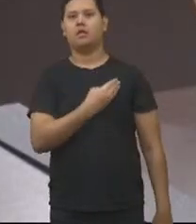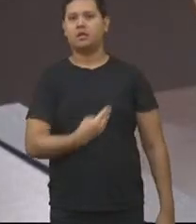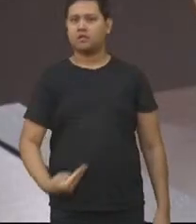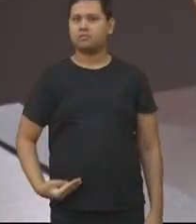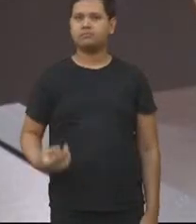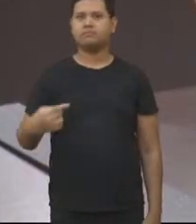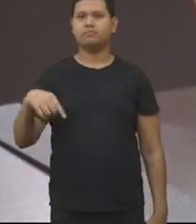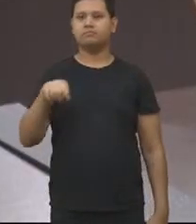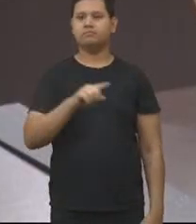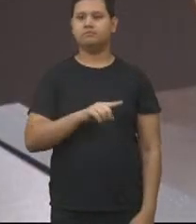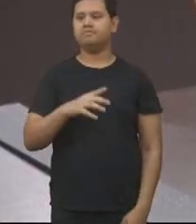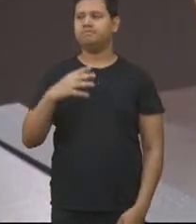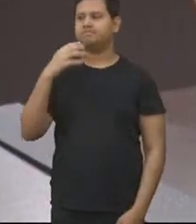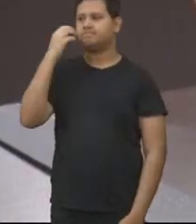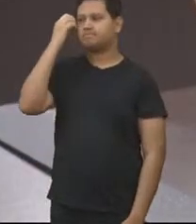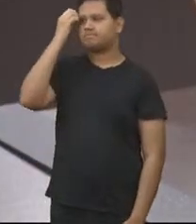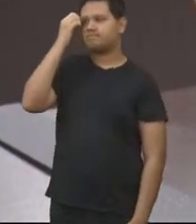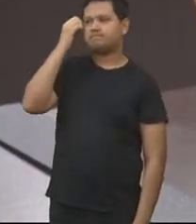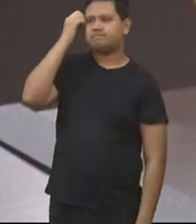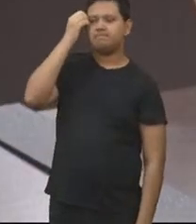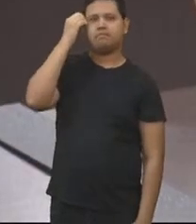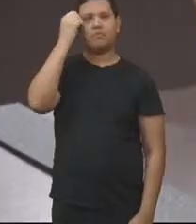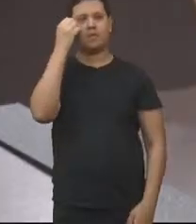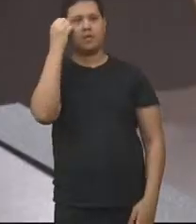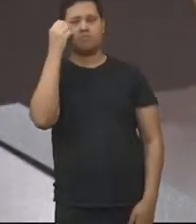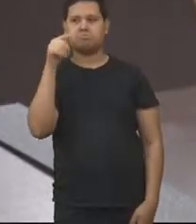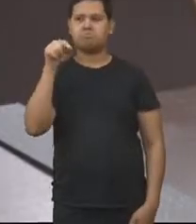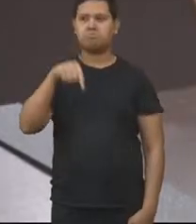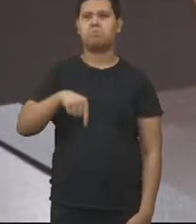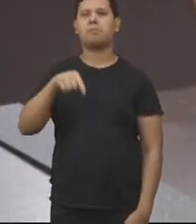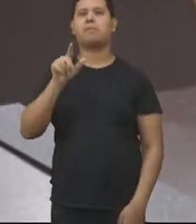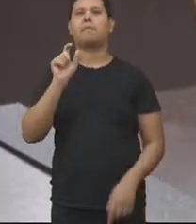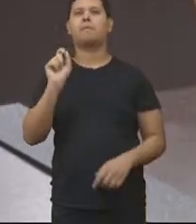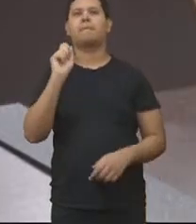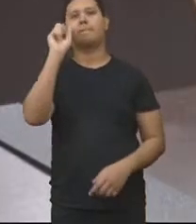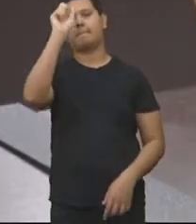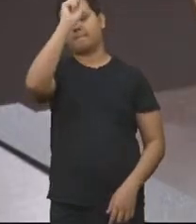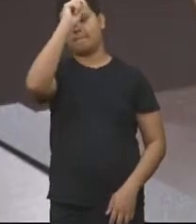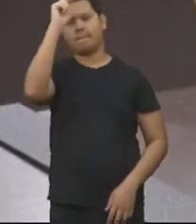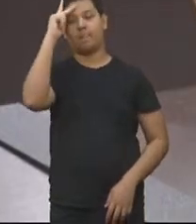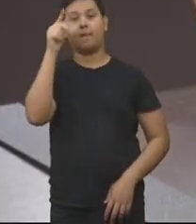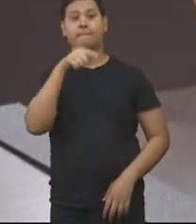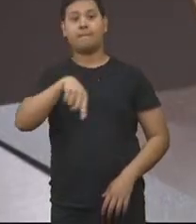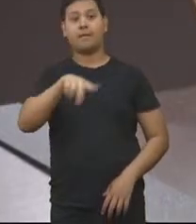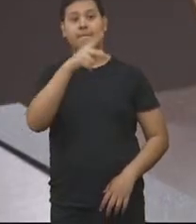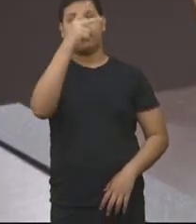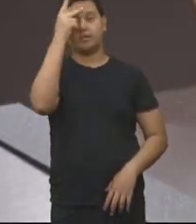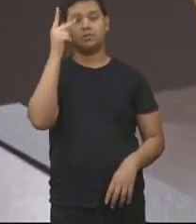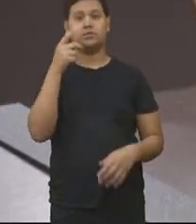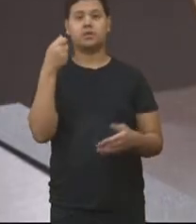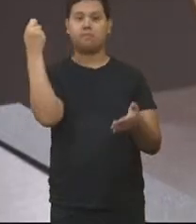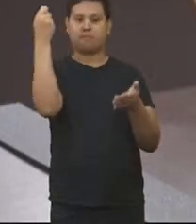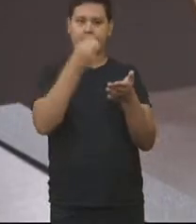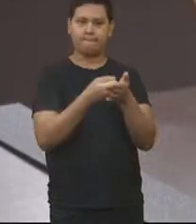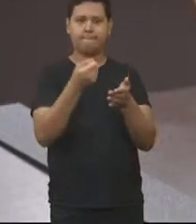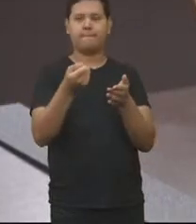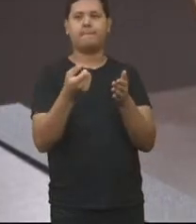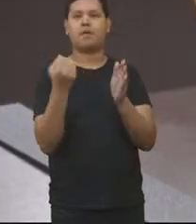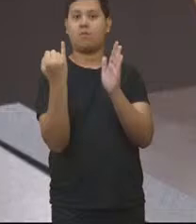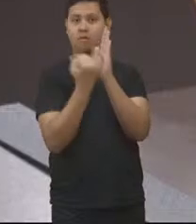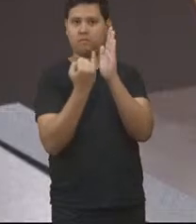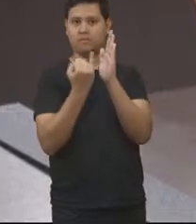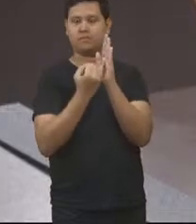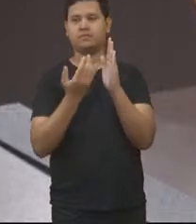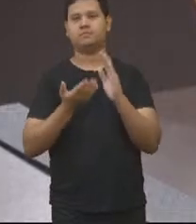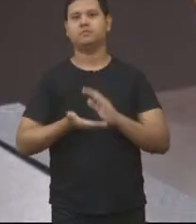está clareando e dando transparência da administração atual para a população de Jacareí que paga os seus impostos aqui. E é